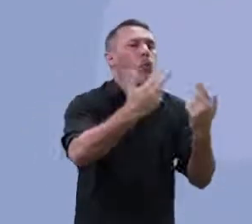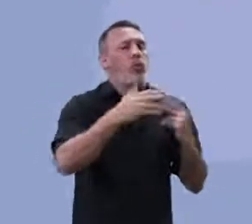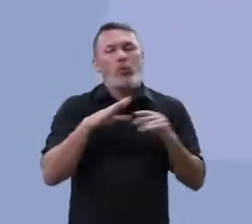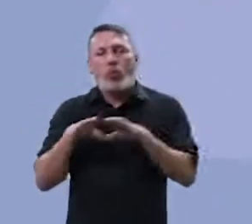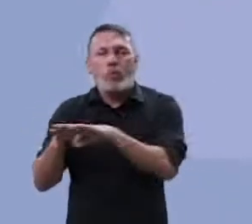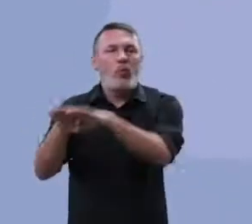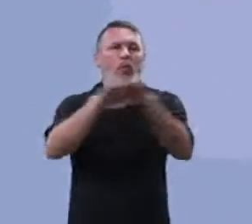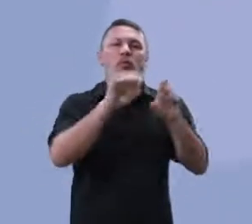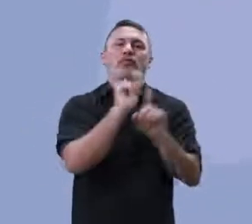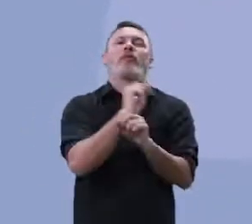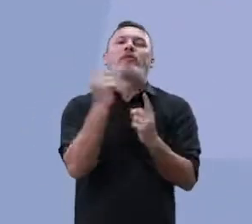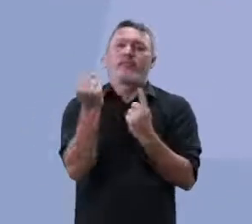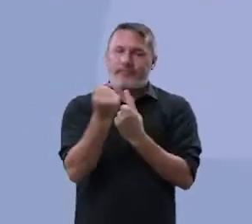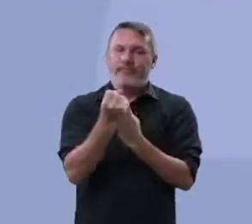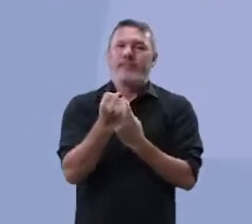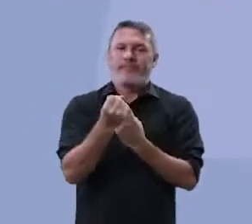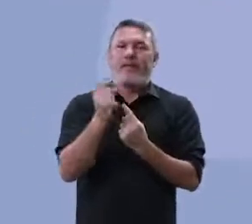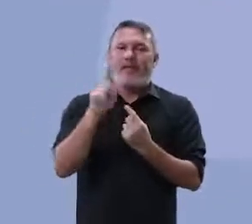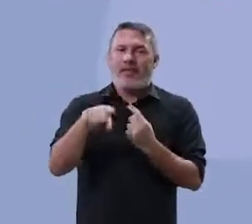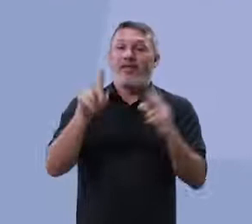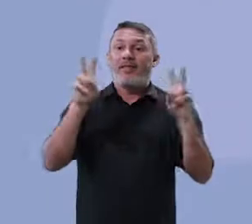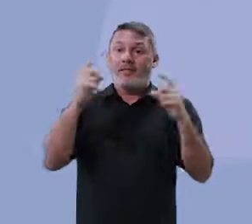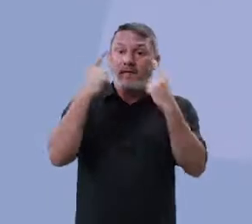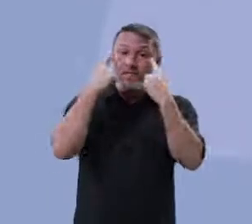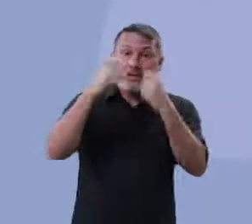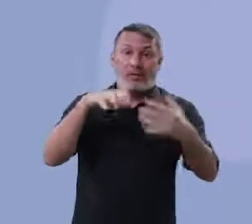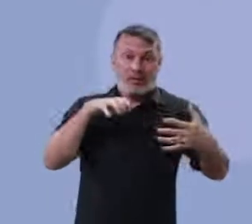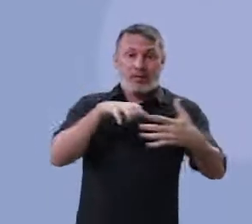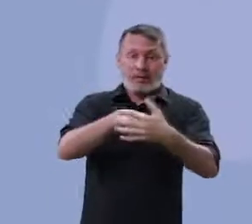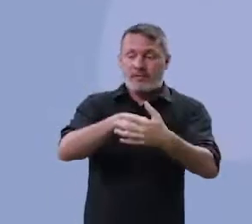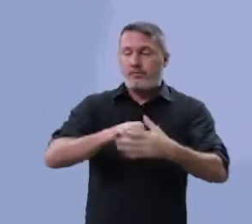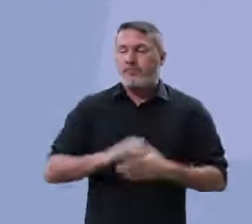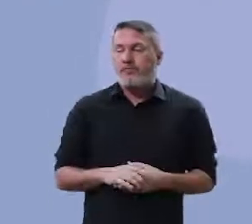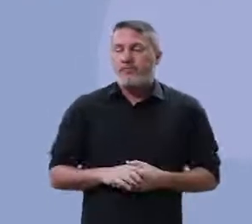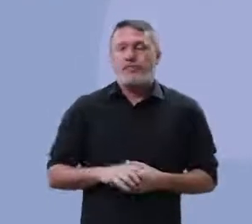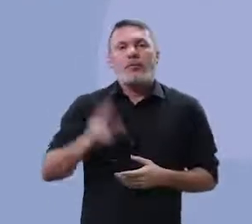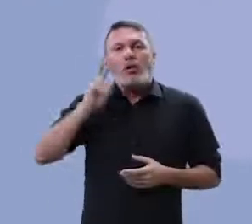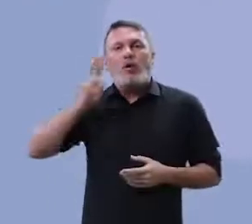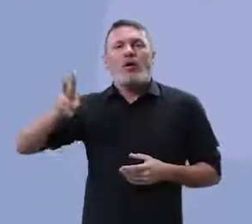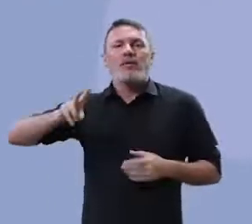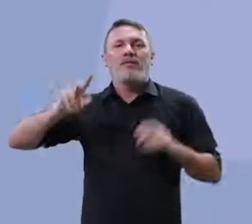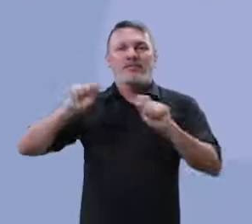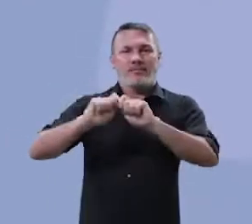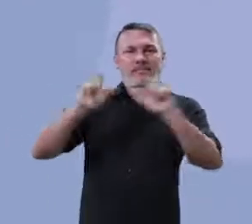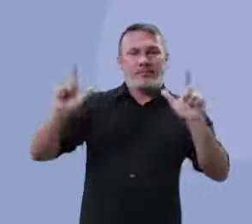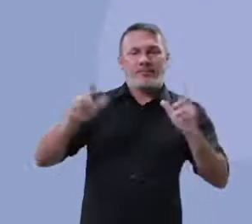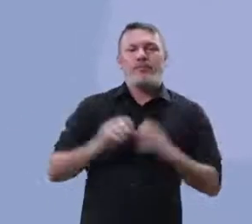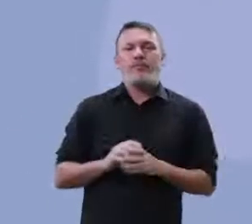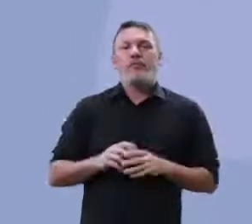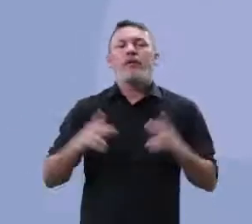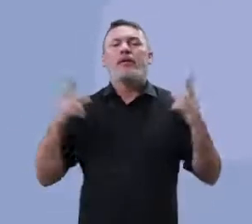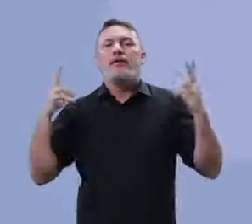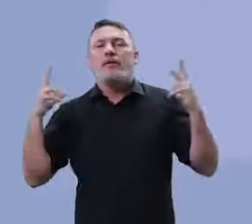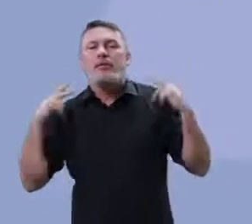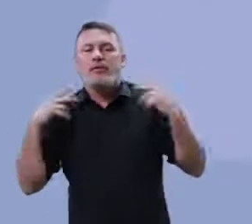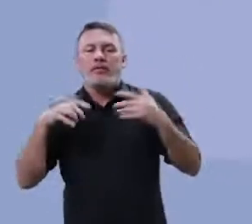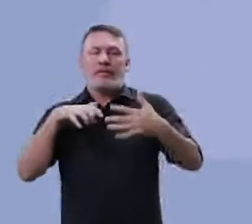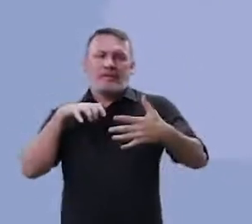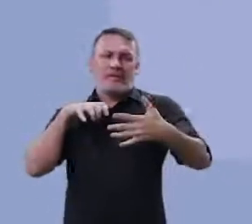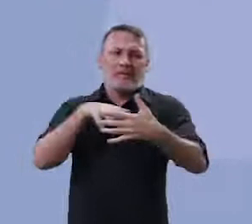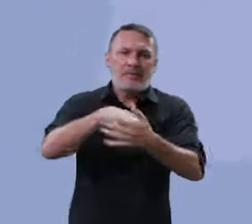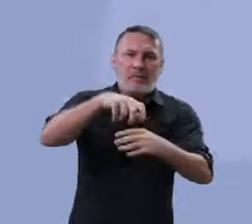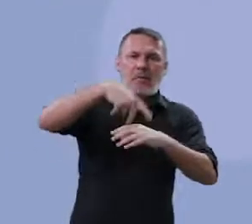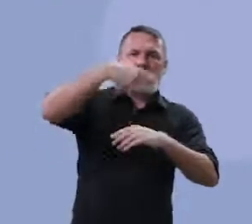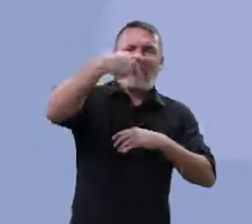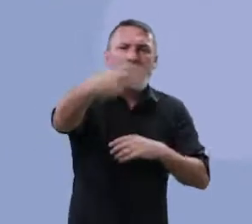todos quando nós falamos sobre a violência no trânsito. Olha isso aí, o motorista atropelou e foi o